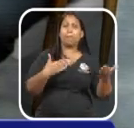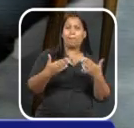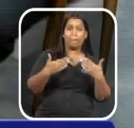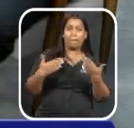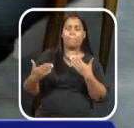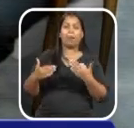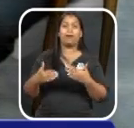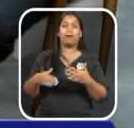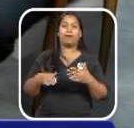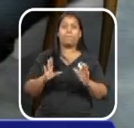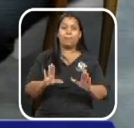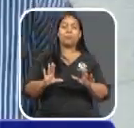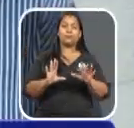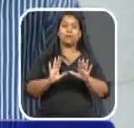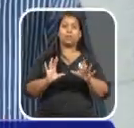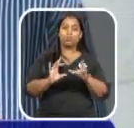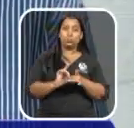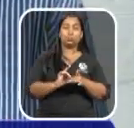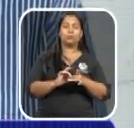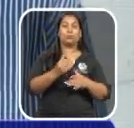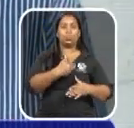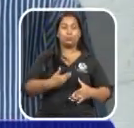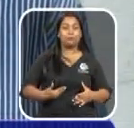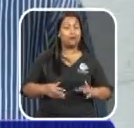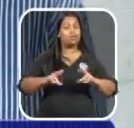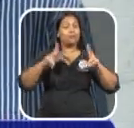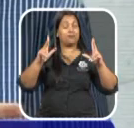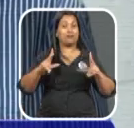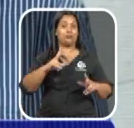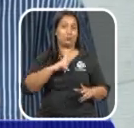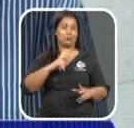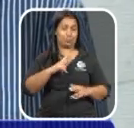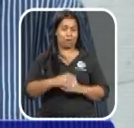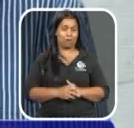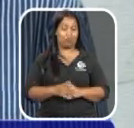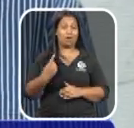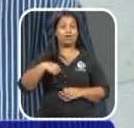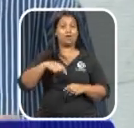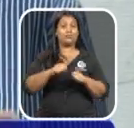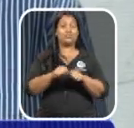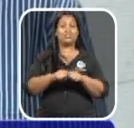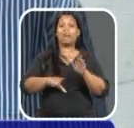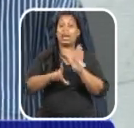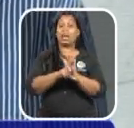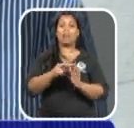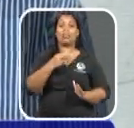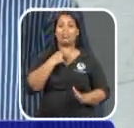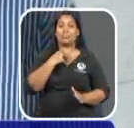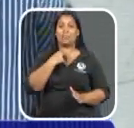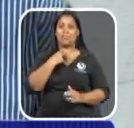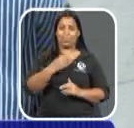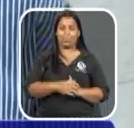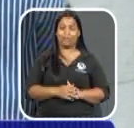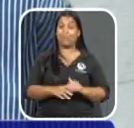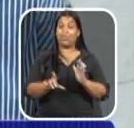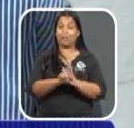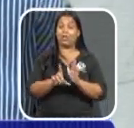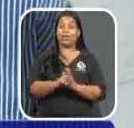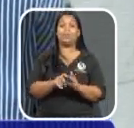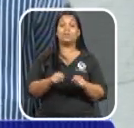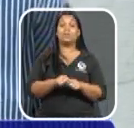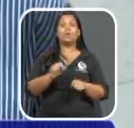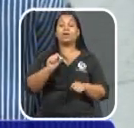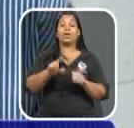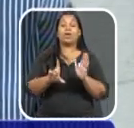dentro do poder público, é diferente no poder particular. No particular, fazemos aquilo que a lei proíbe. No poder público, só podemos fazer aquilo que a